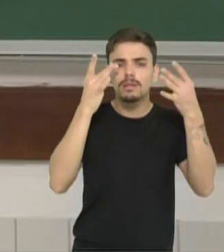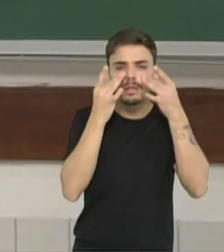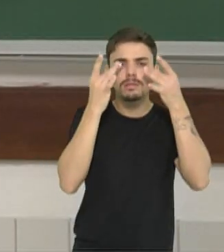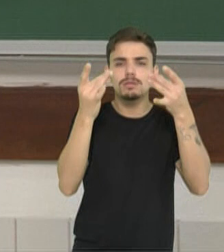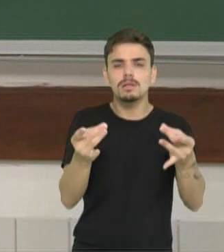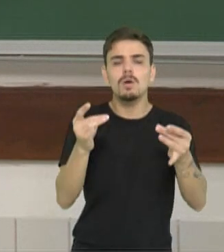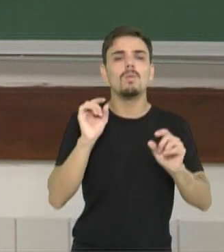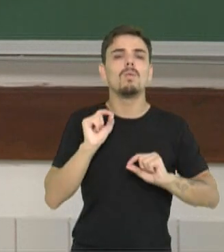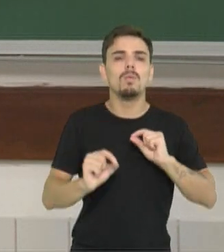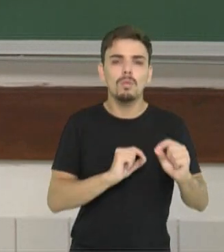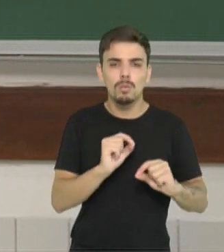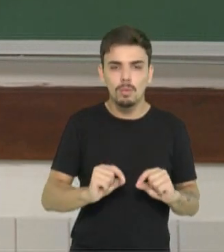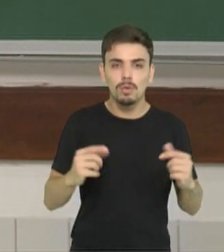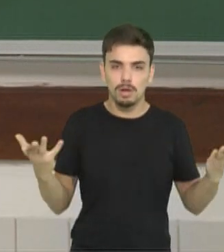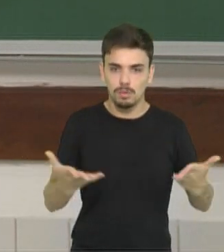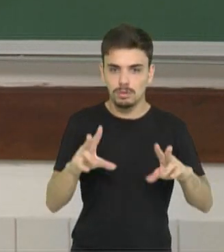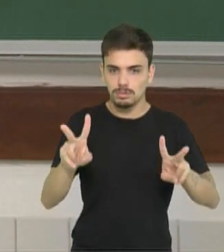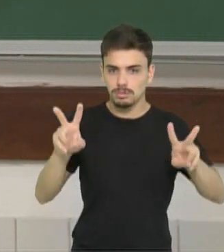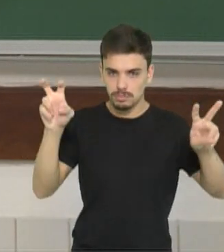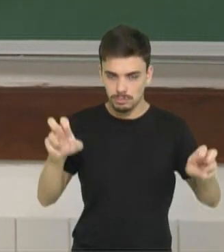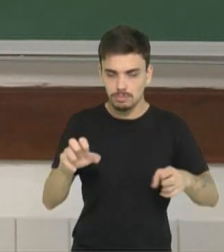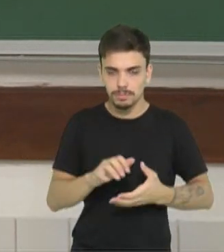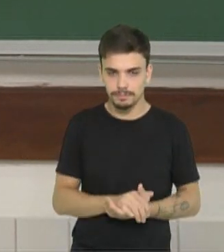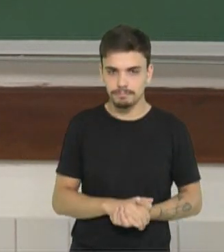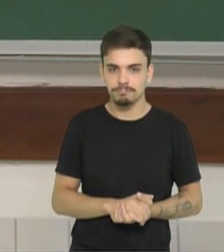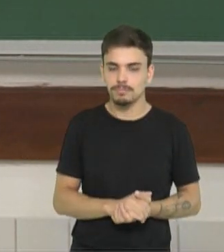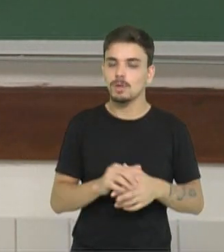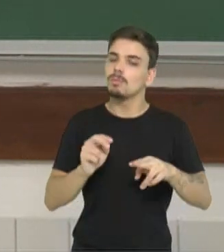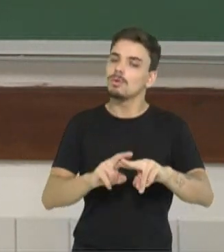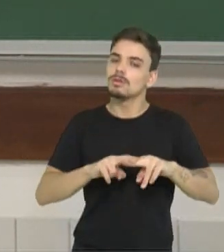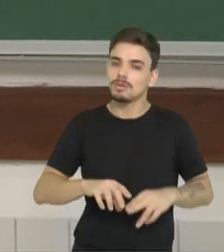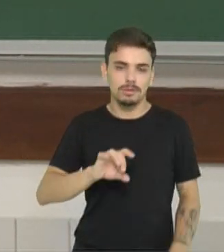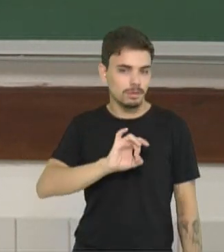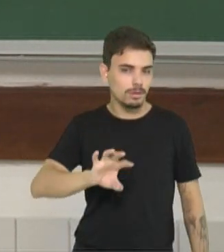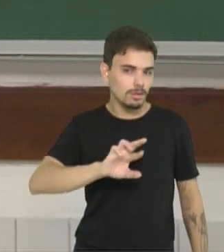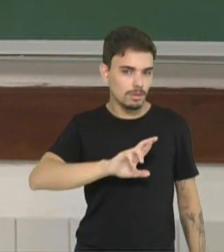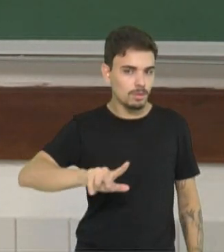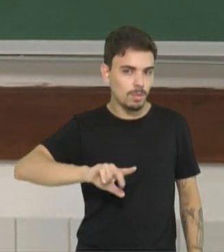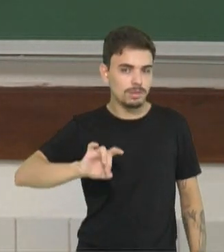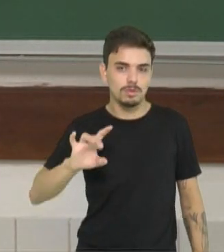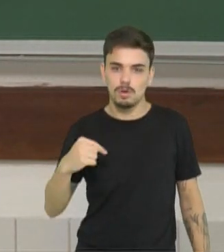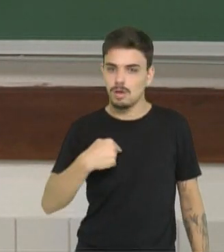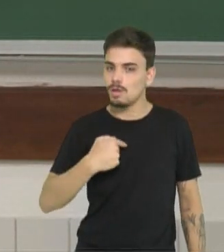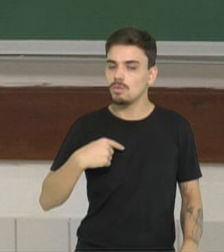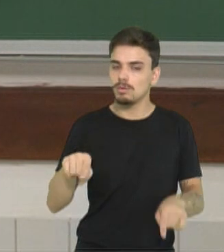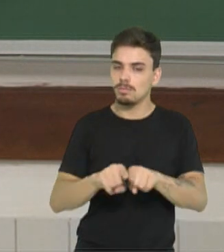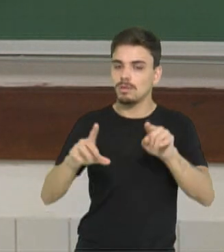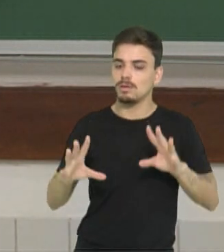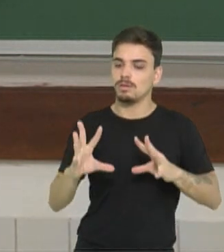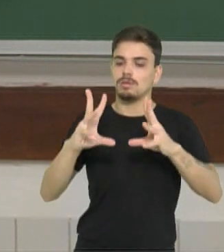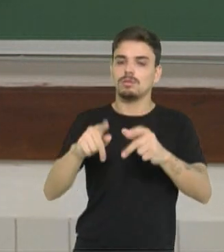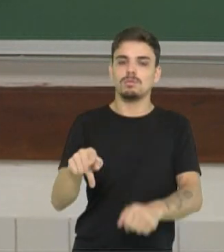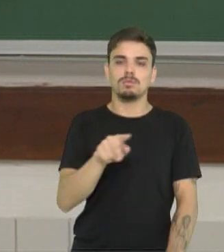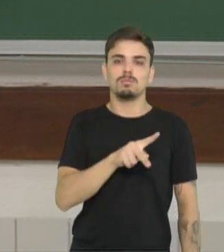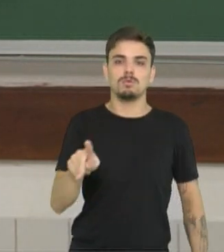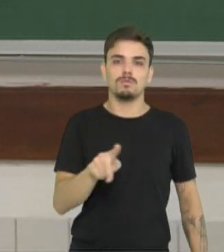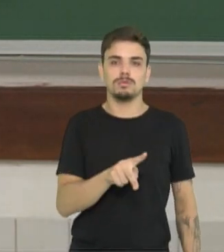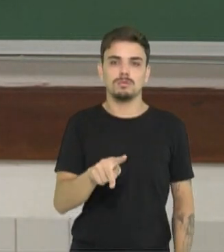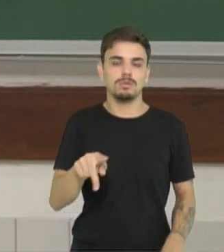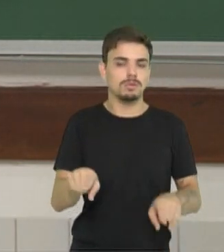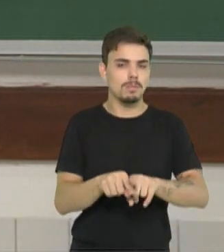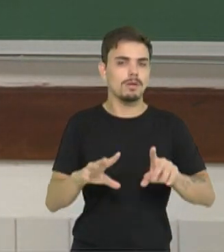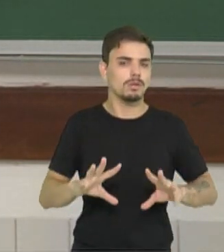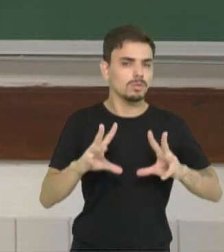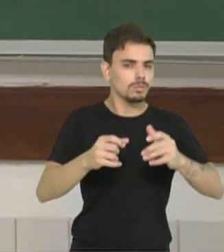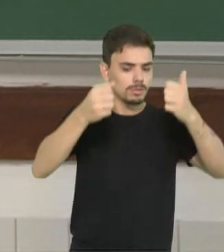muito atenção nessa questão? Por isso que não só eu, mas todos os professores, né, na escola aqui, sempre a